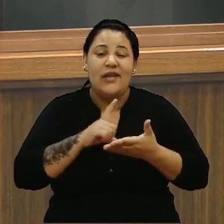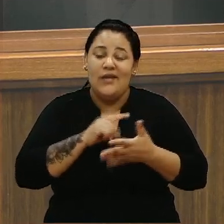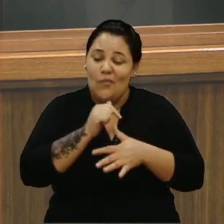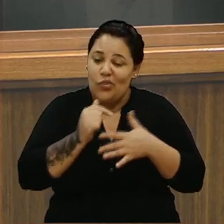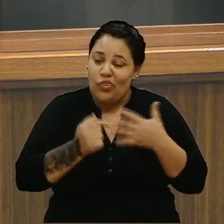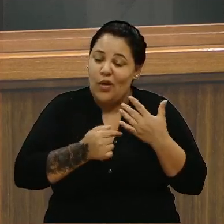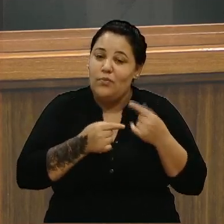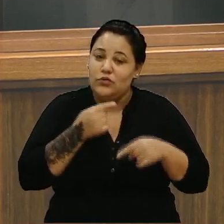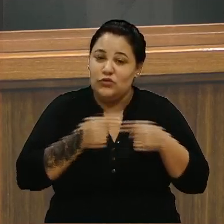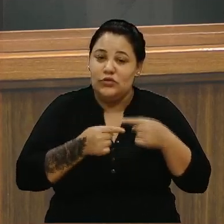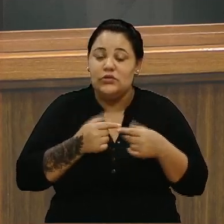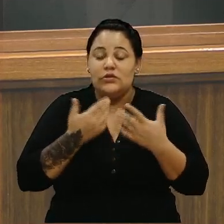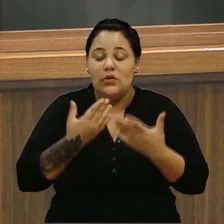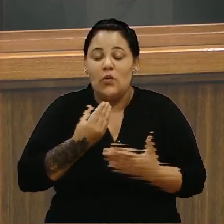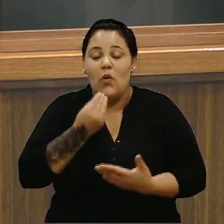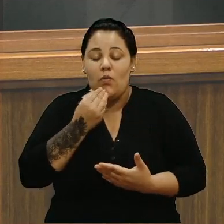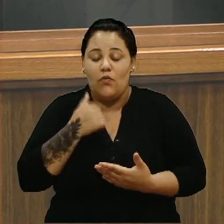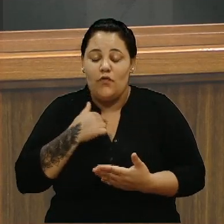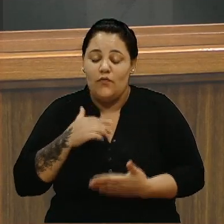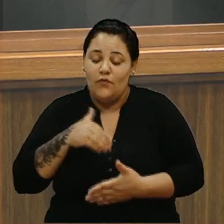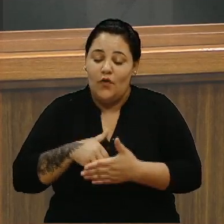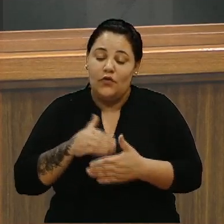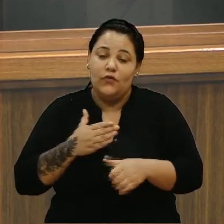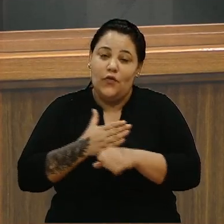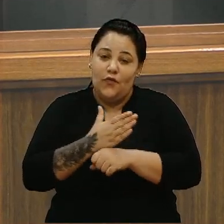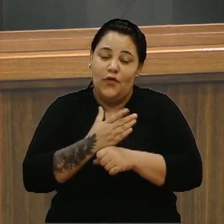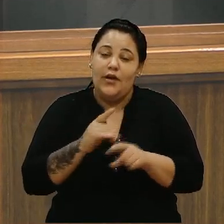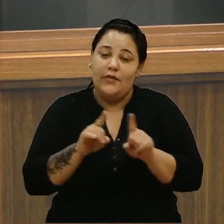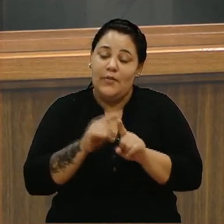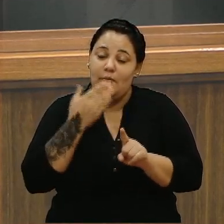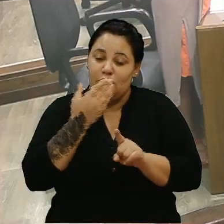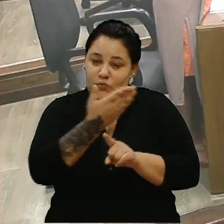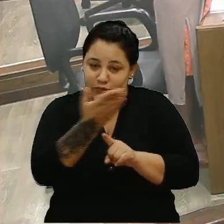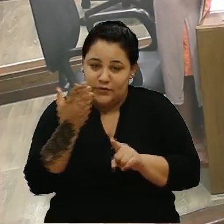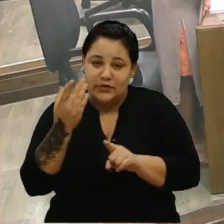por óbvio, né, votarei favorável e peço o mesmo aos colegas. Obrigado, vereador.